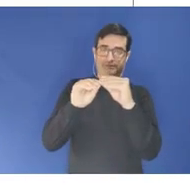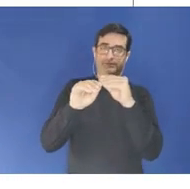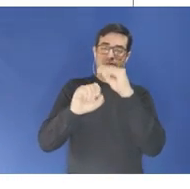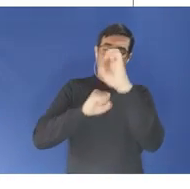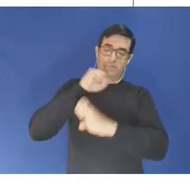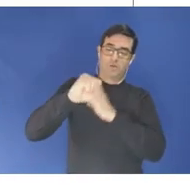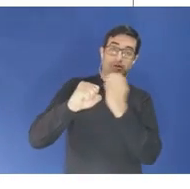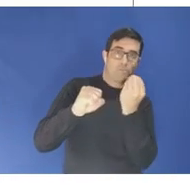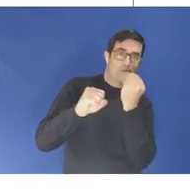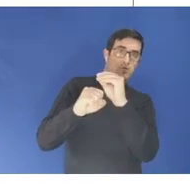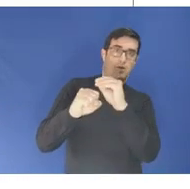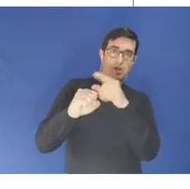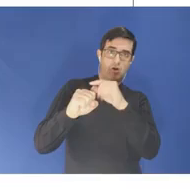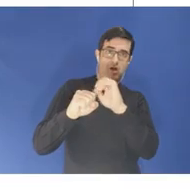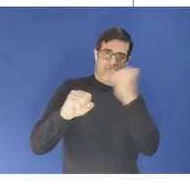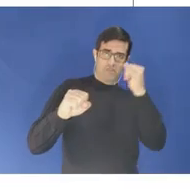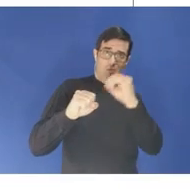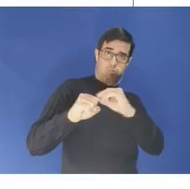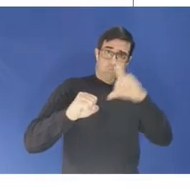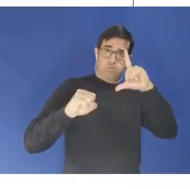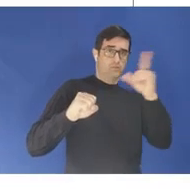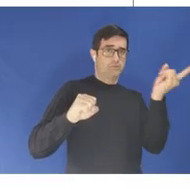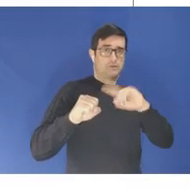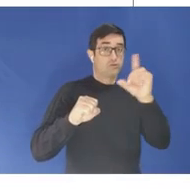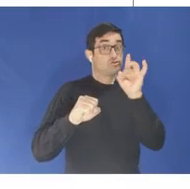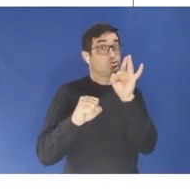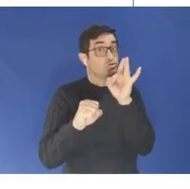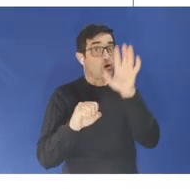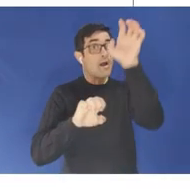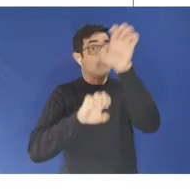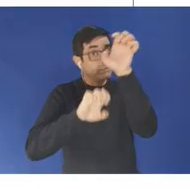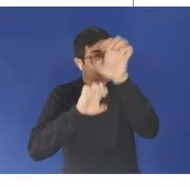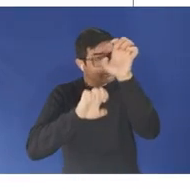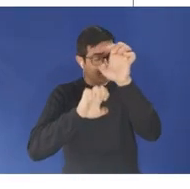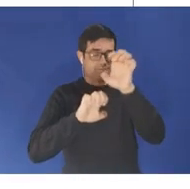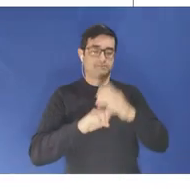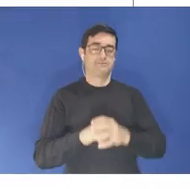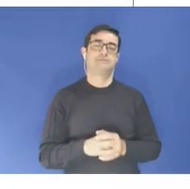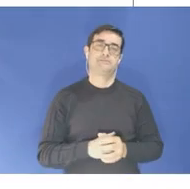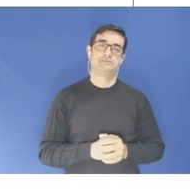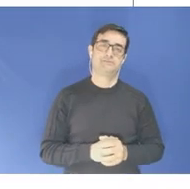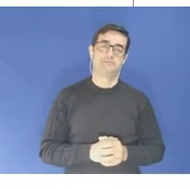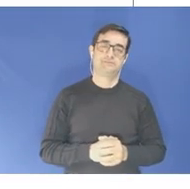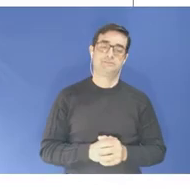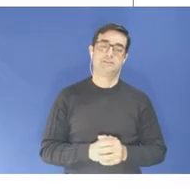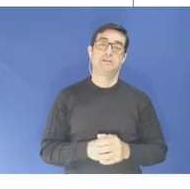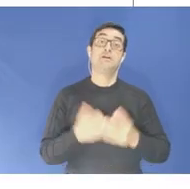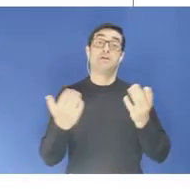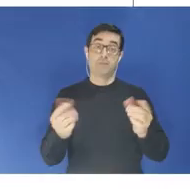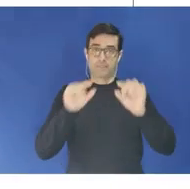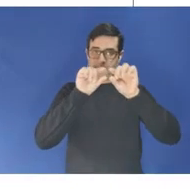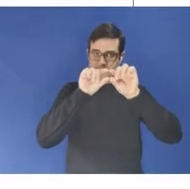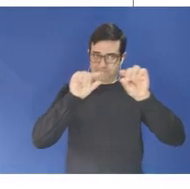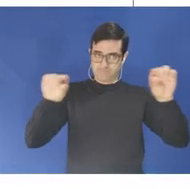acrescento um elétron, eu não estou aumentando a carga nuclear. Eu estou só aumentando a blindagem. Então, da mesma forma que eu disse